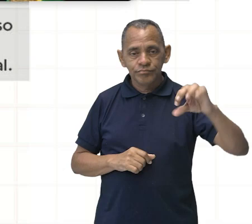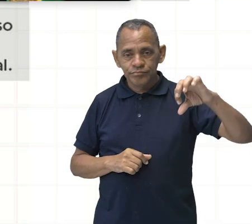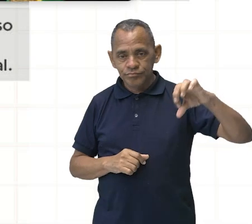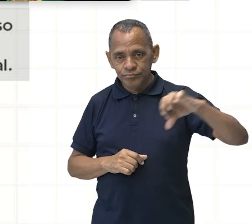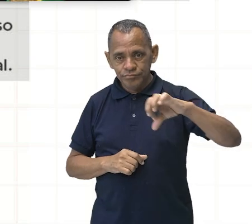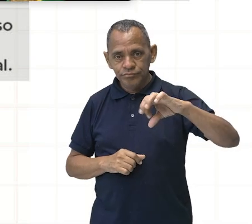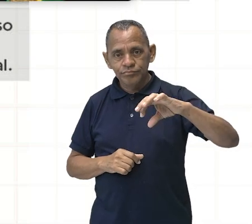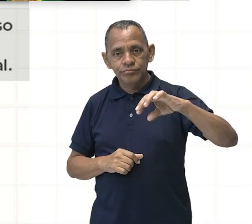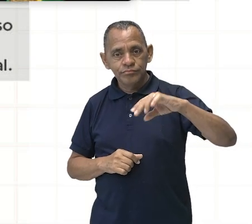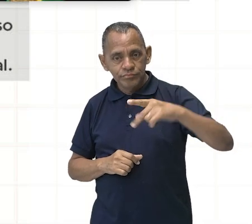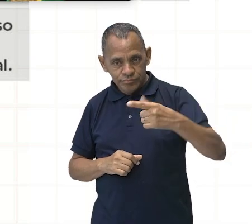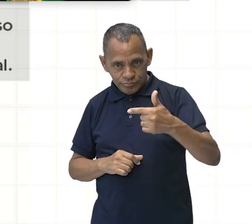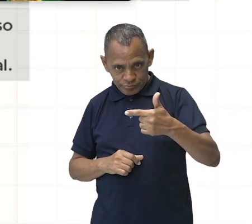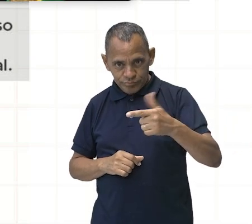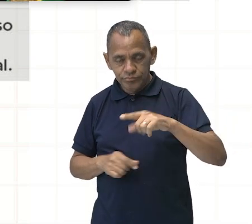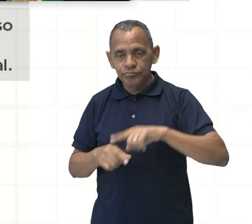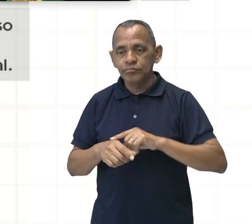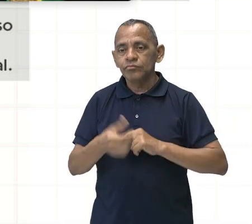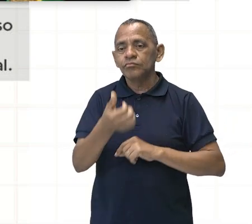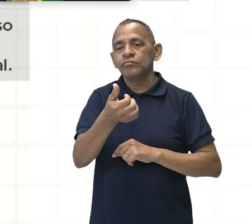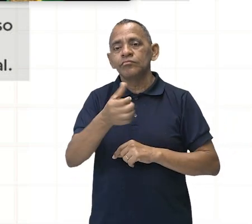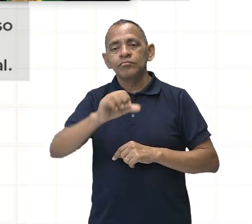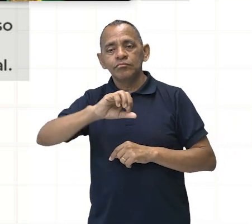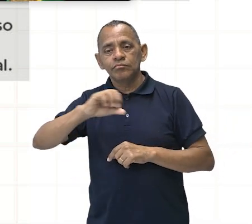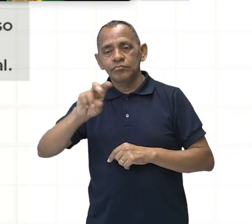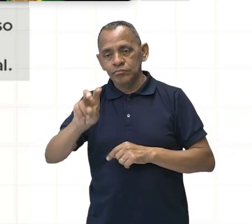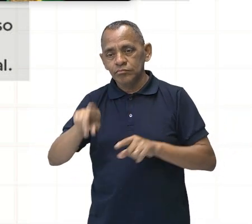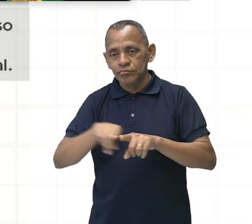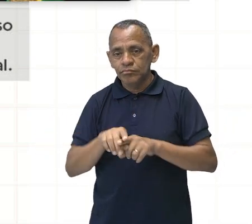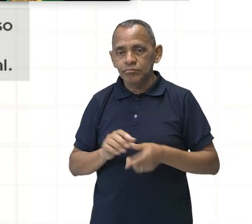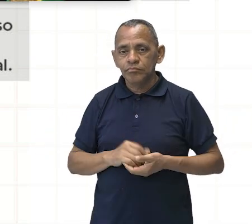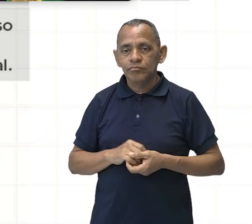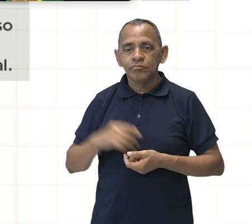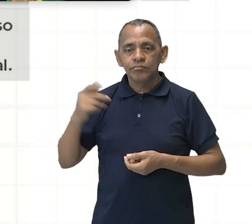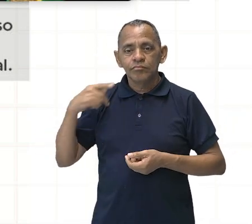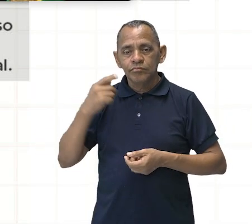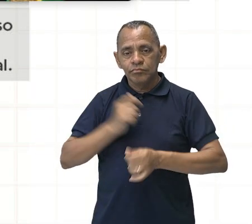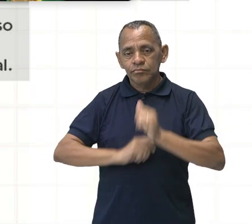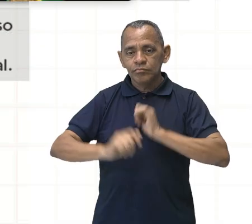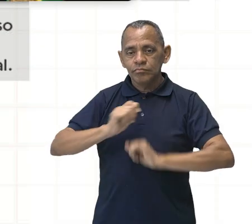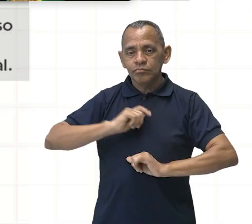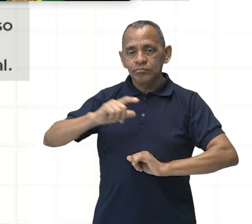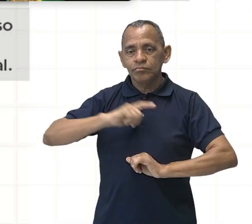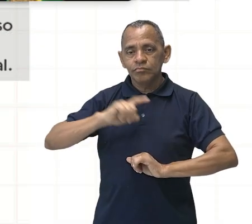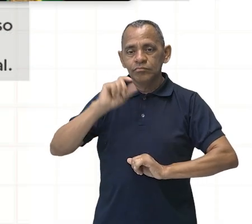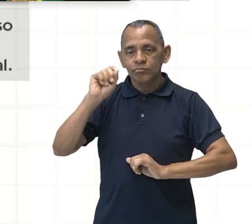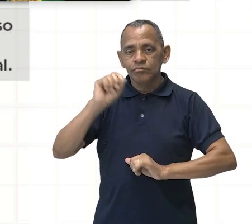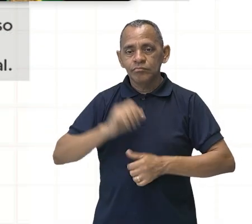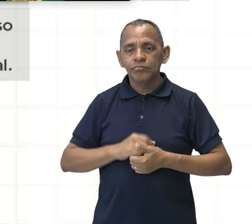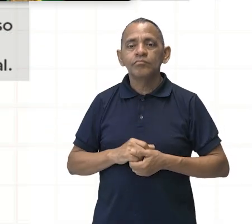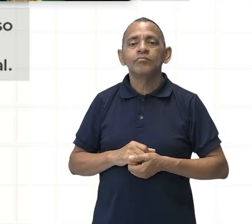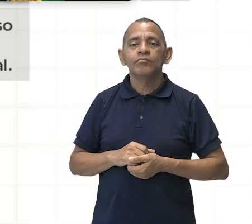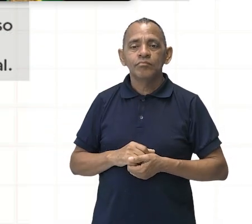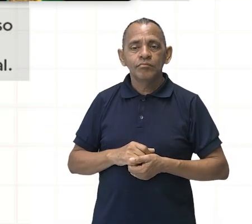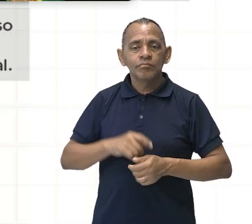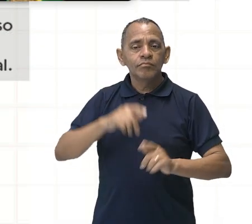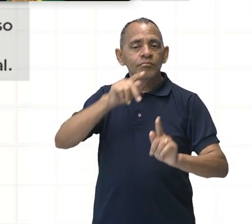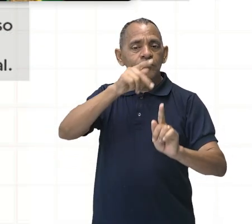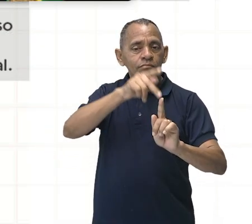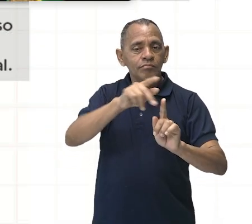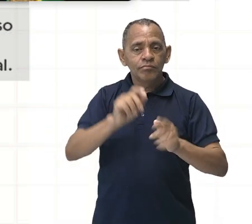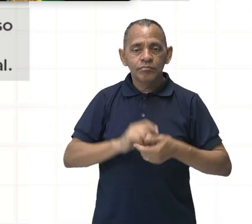a 1995 e, dentre as suas políticas econômicas, temos o Plano Real.